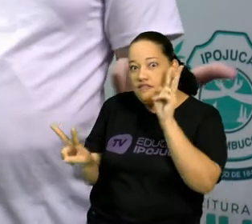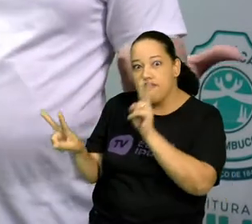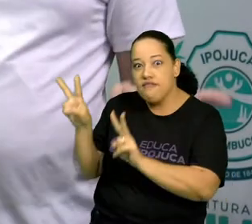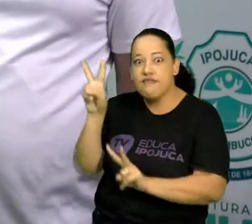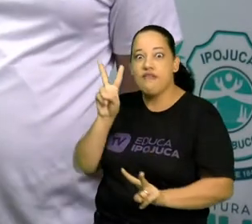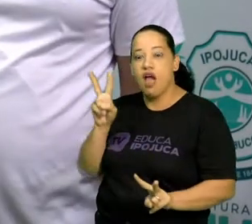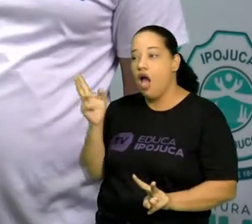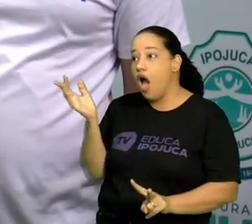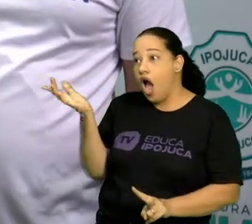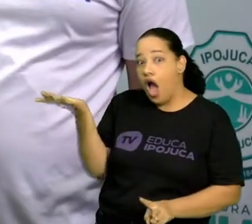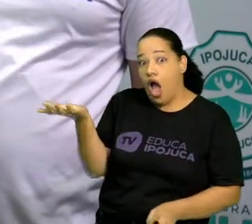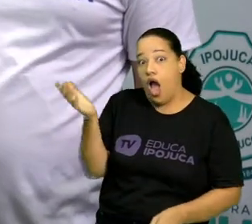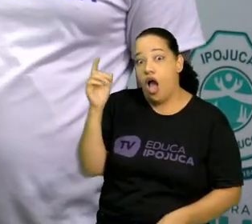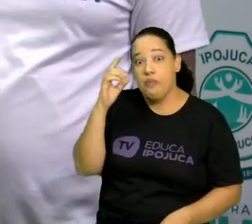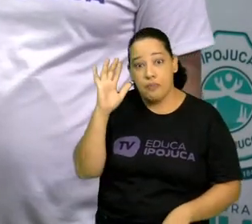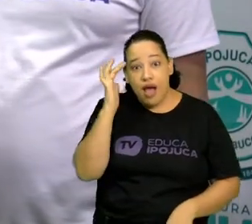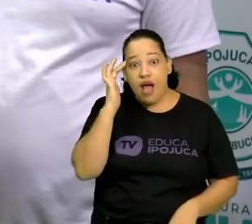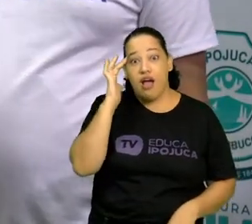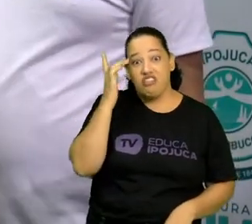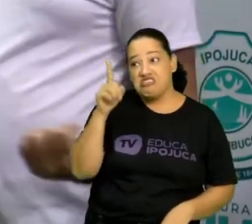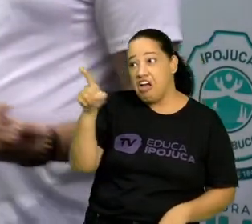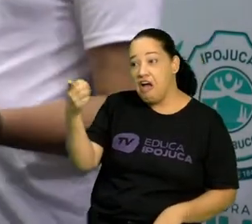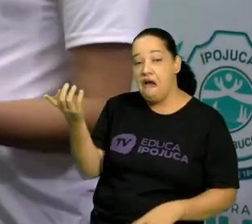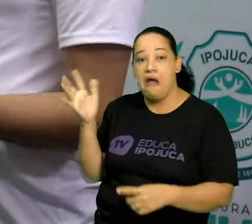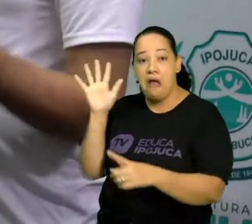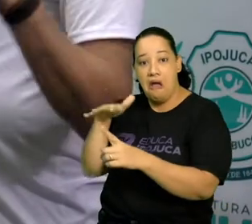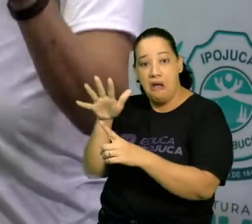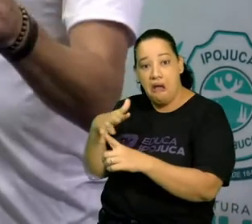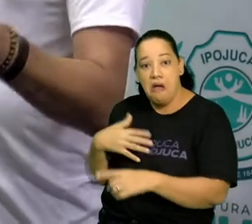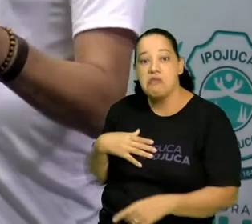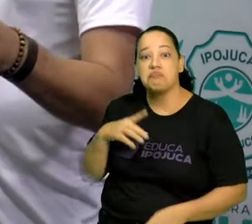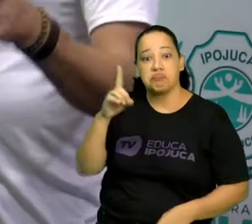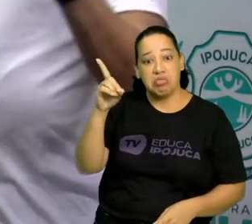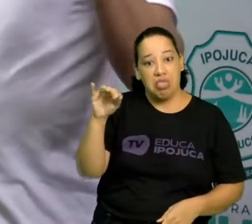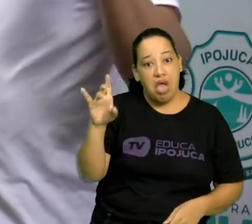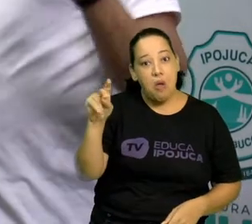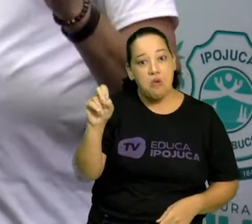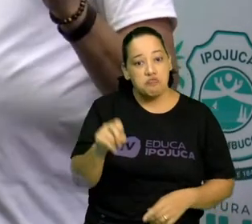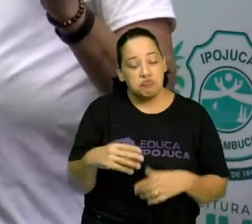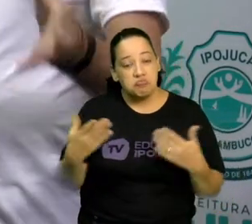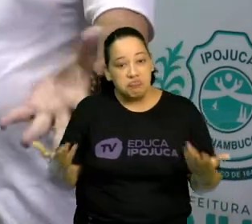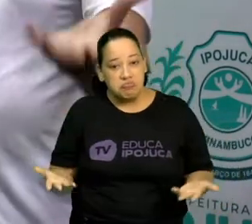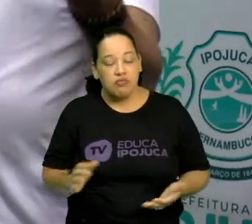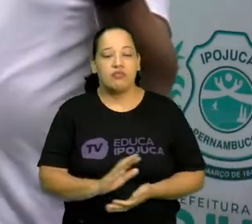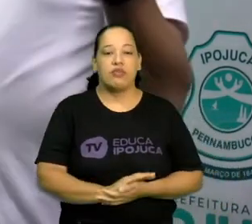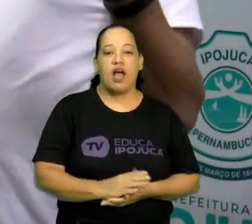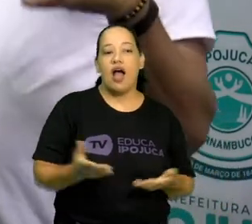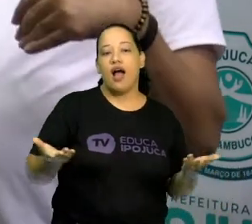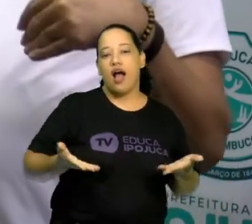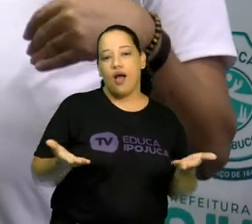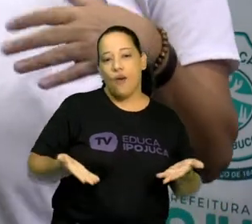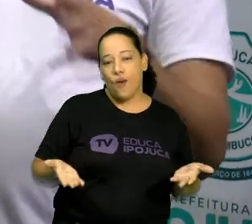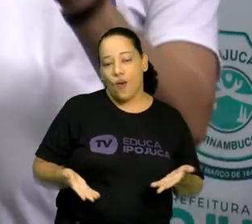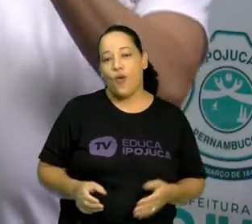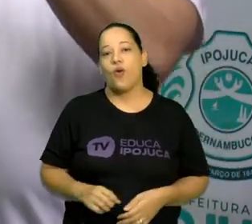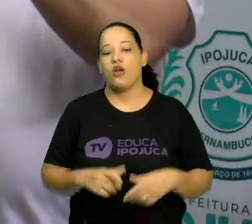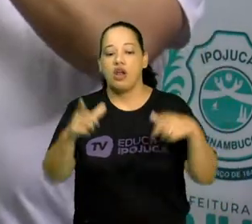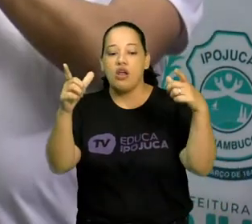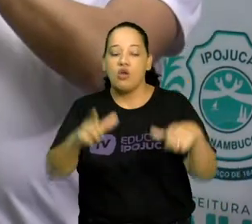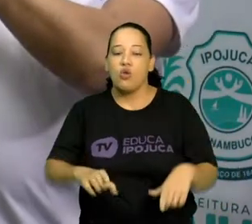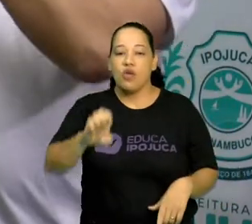eram divindades, de verdade. Teatro de bonecos na Europa, porque da Índia, né,